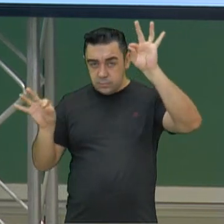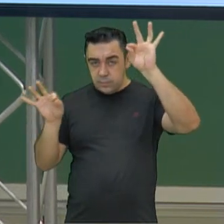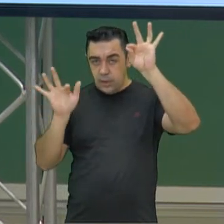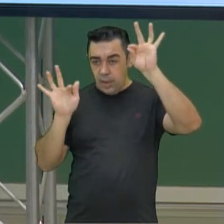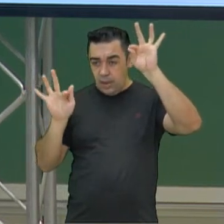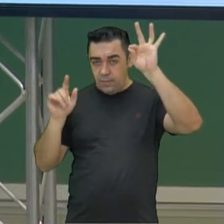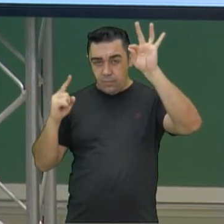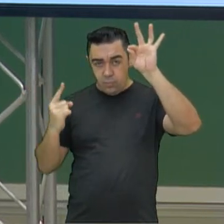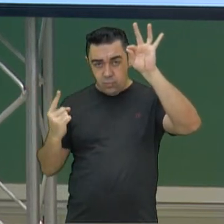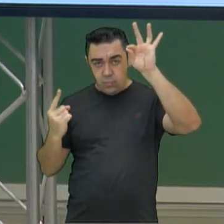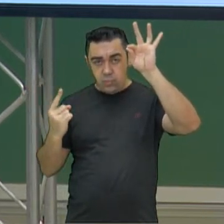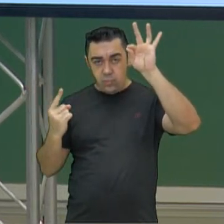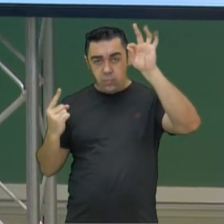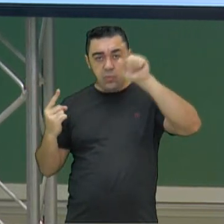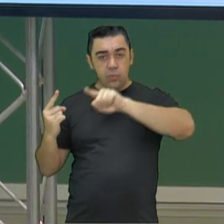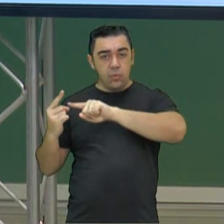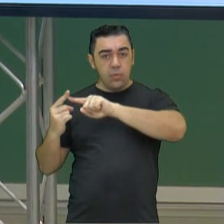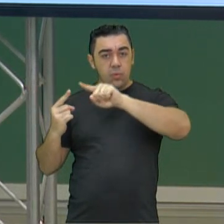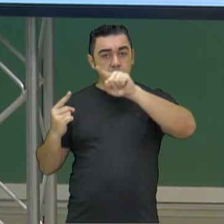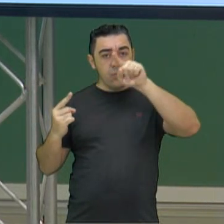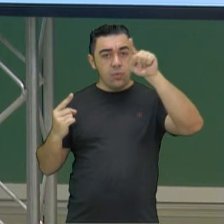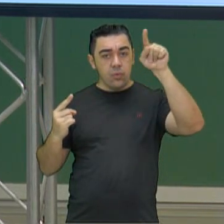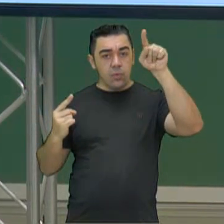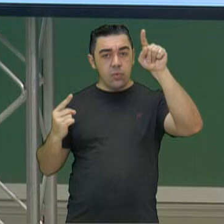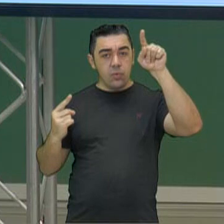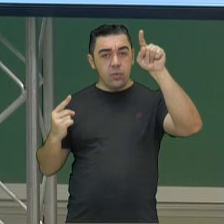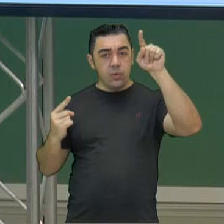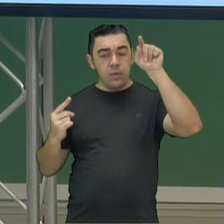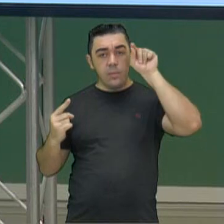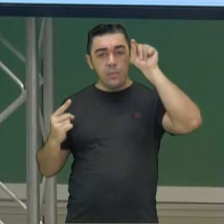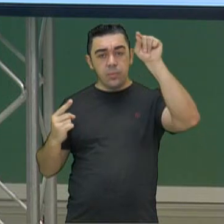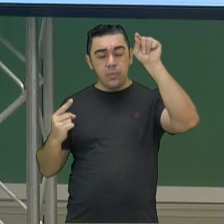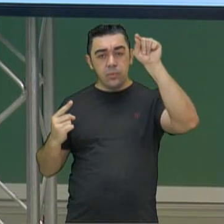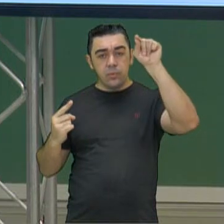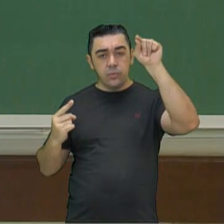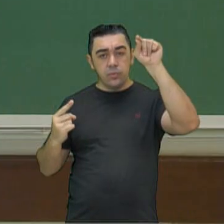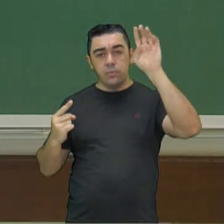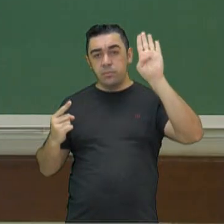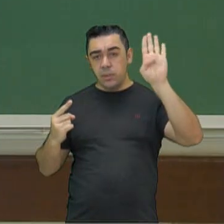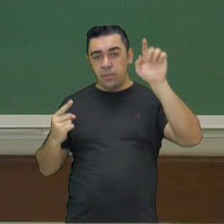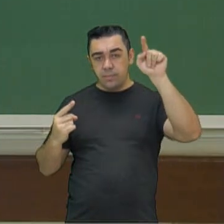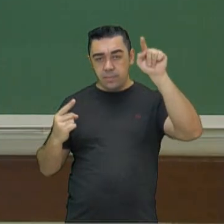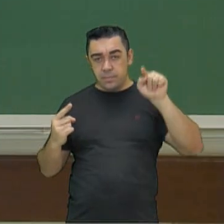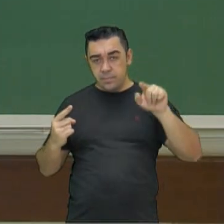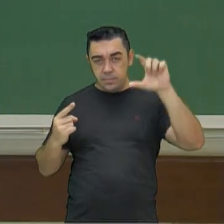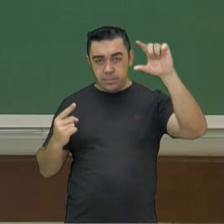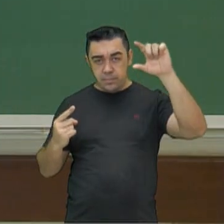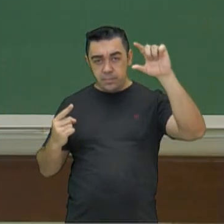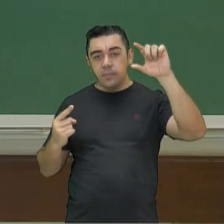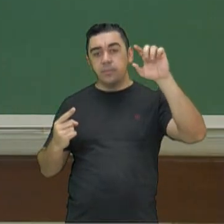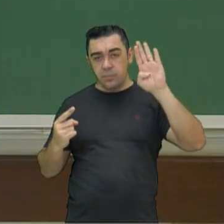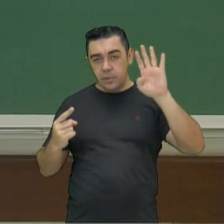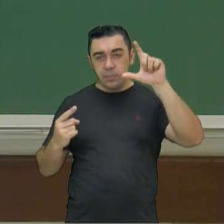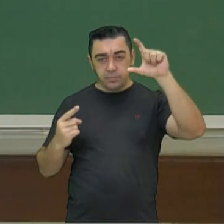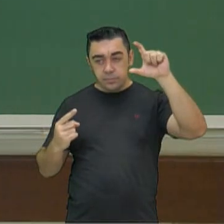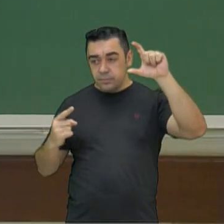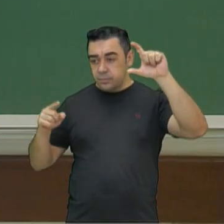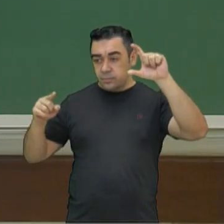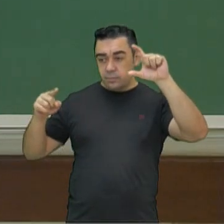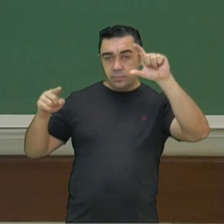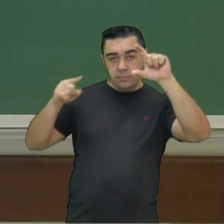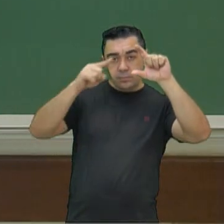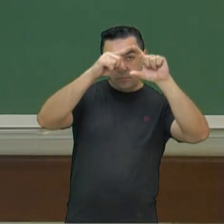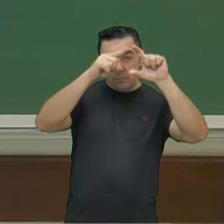foco até o extremo do semi-eixo, ou do eixo menor, semi-eixo menor, né? Então,